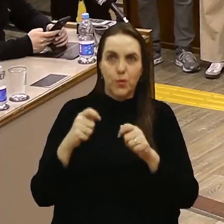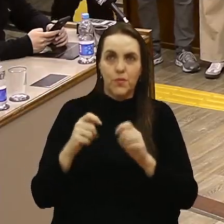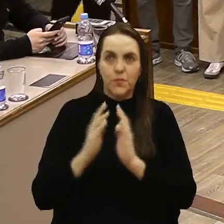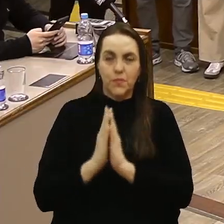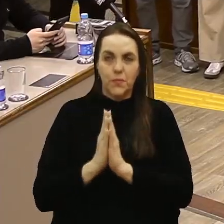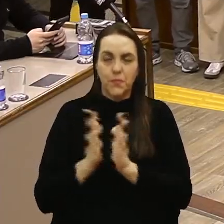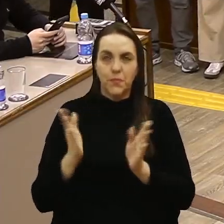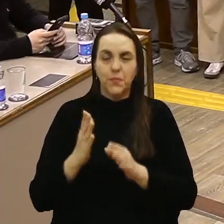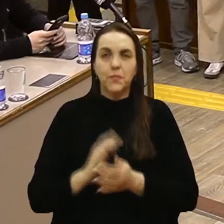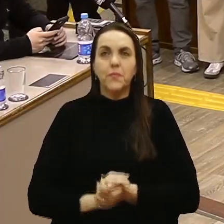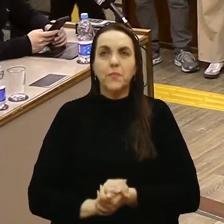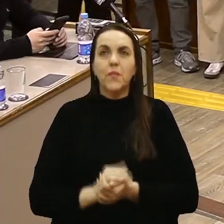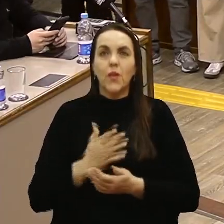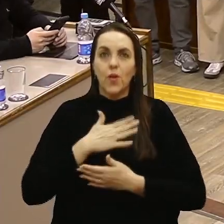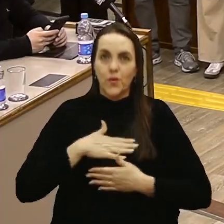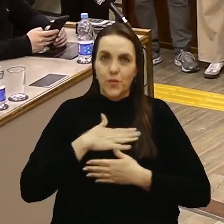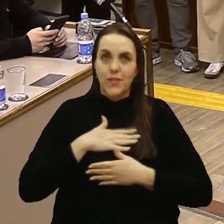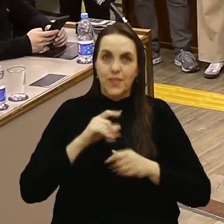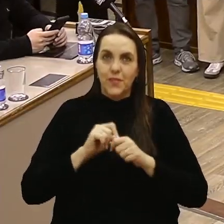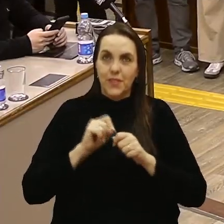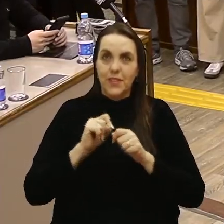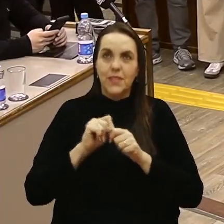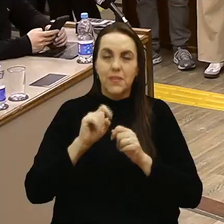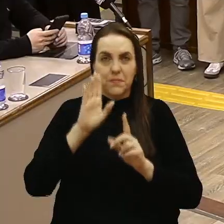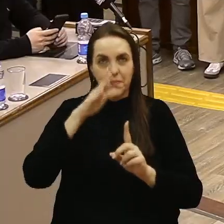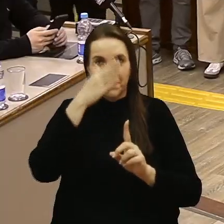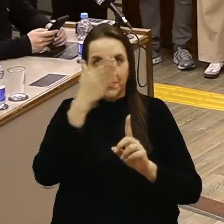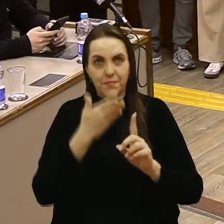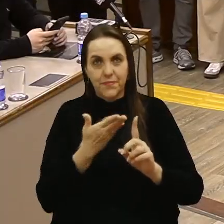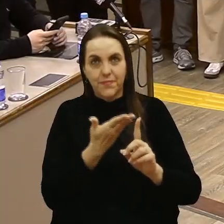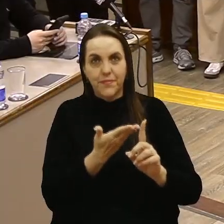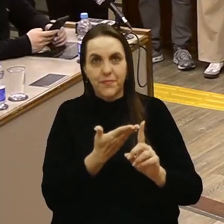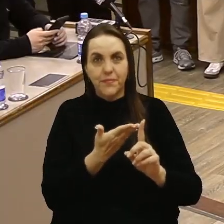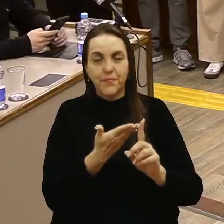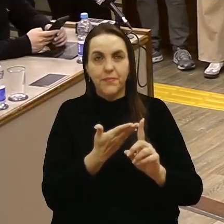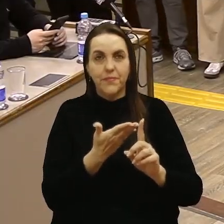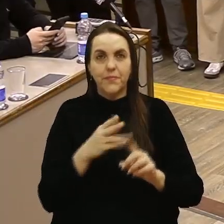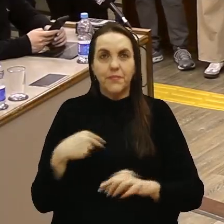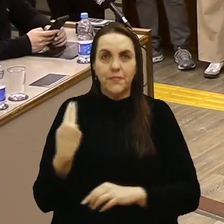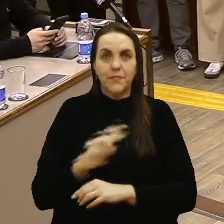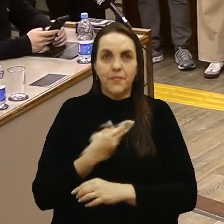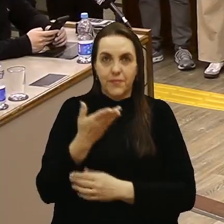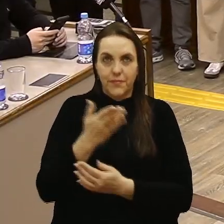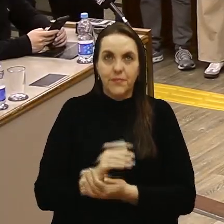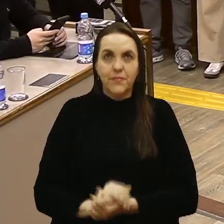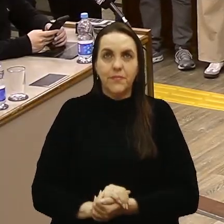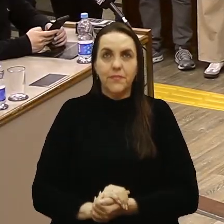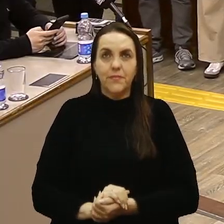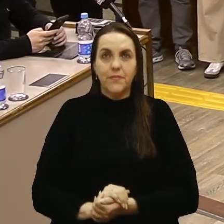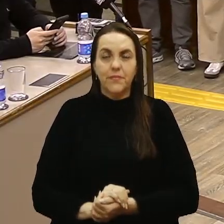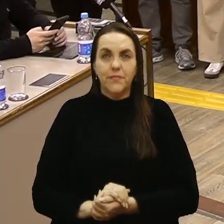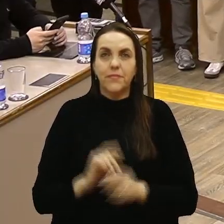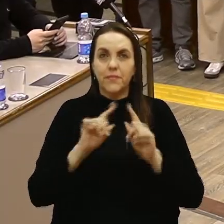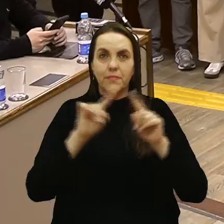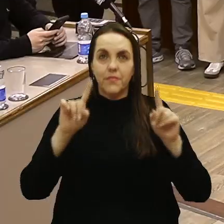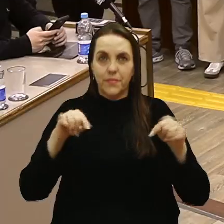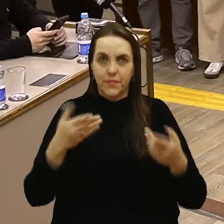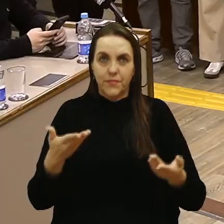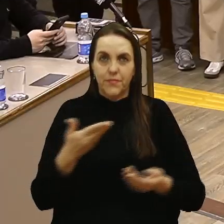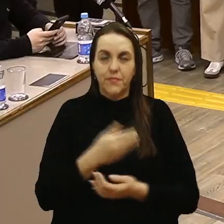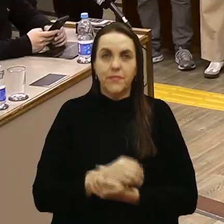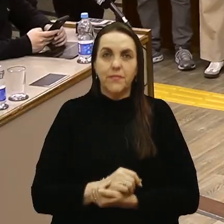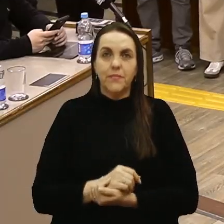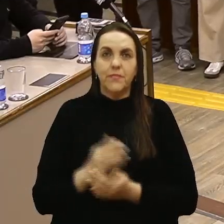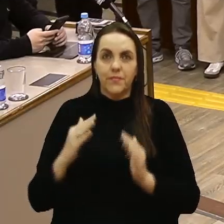E eu gostaria de fazer uma deferência aos nossos servidores